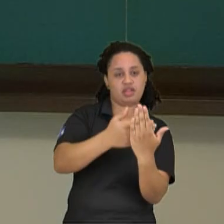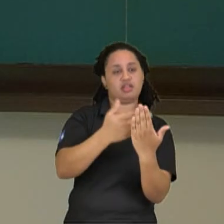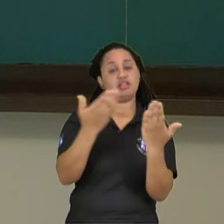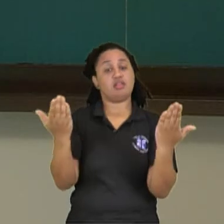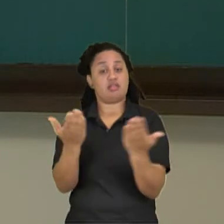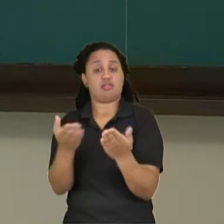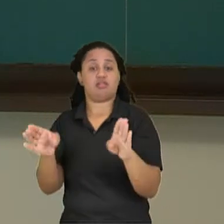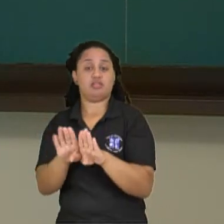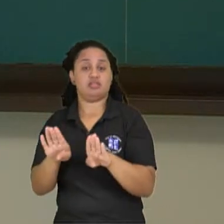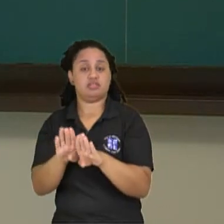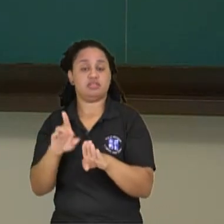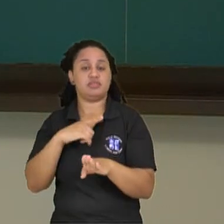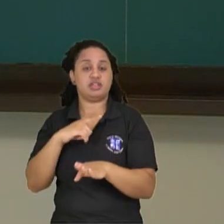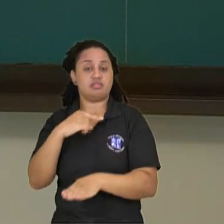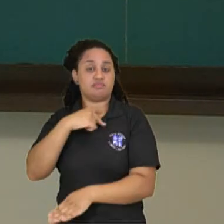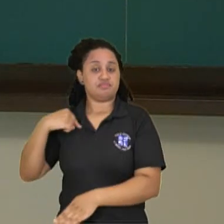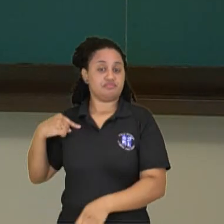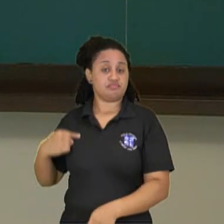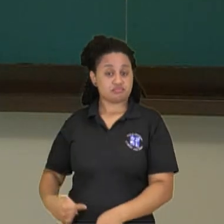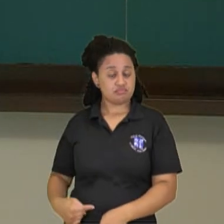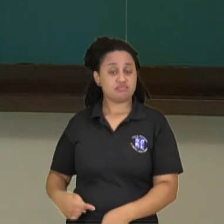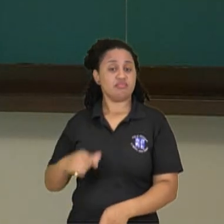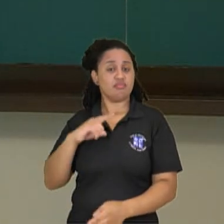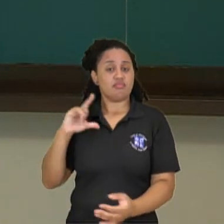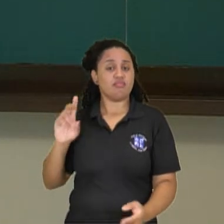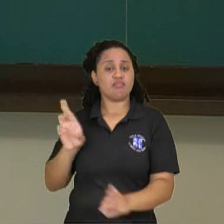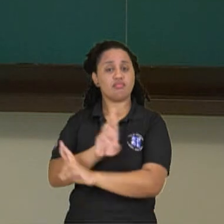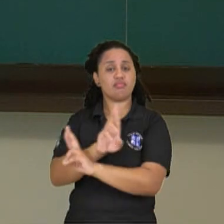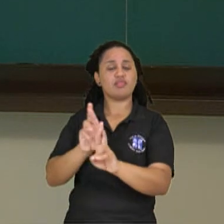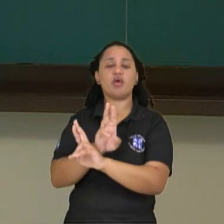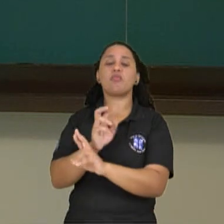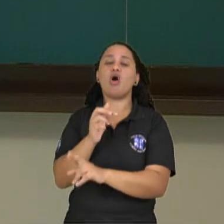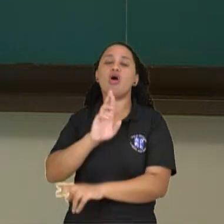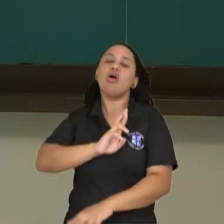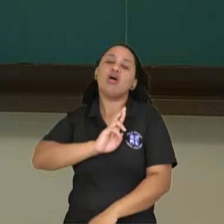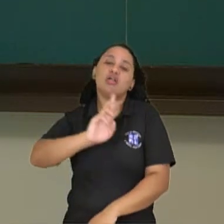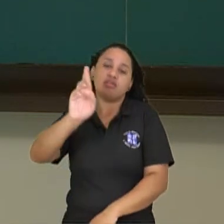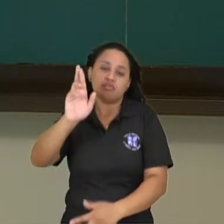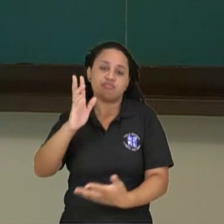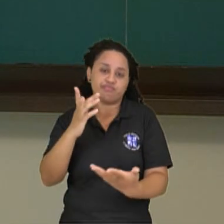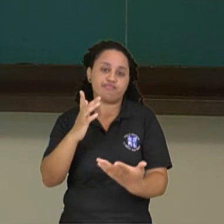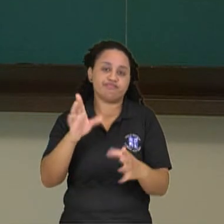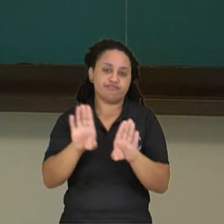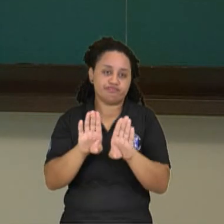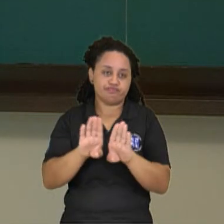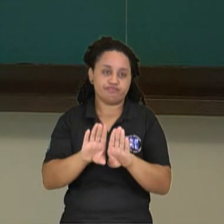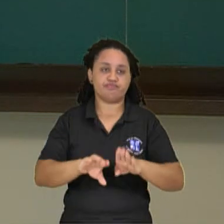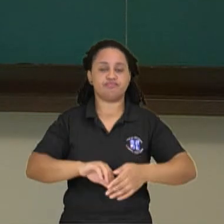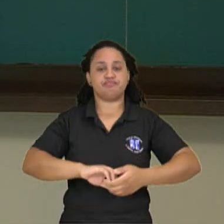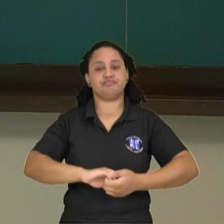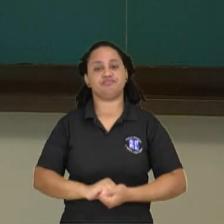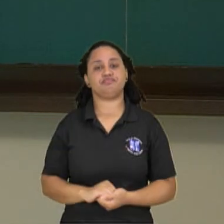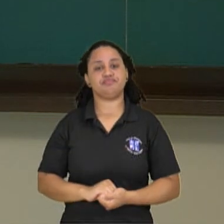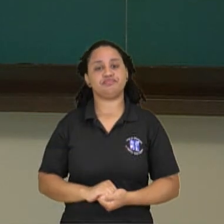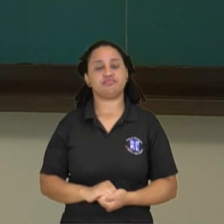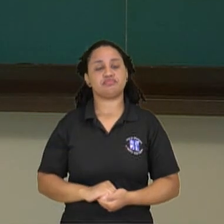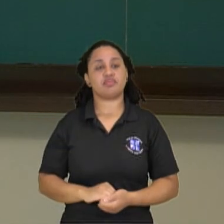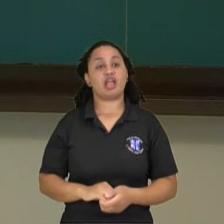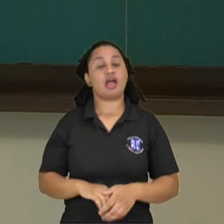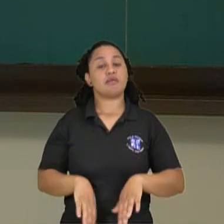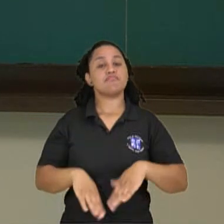uma incorporação do estado natural da mente à iluminação, Buda.